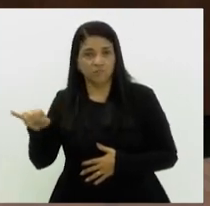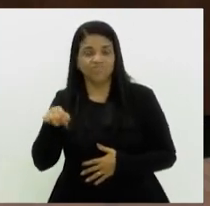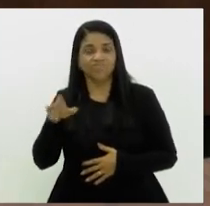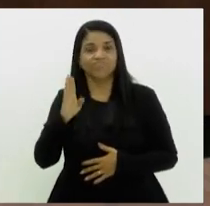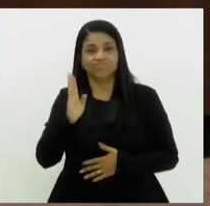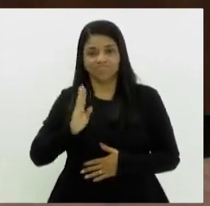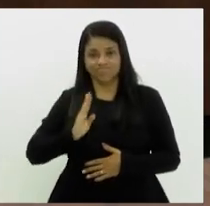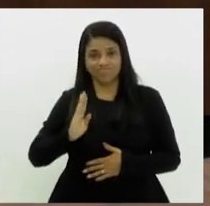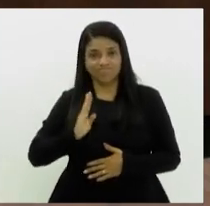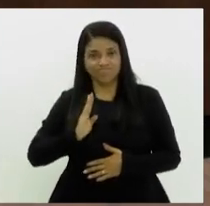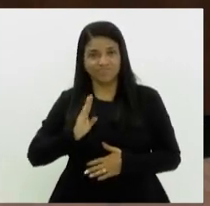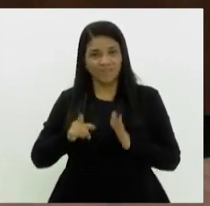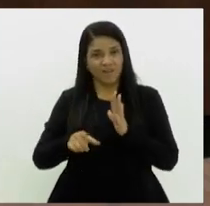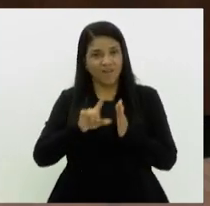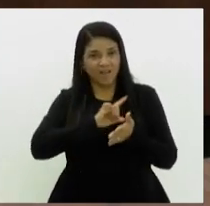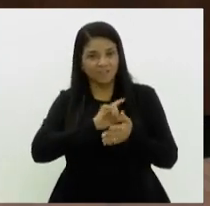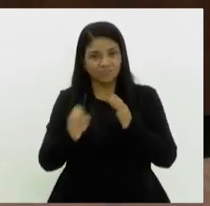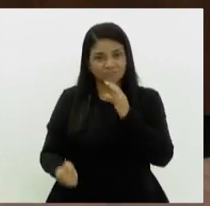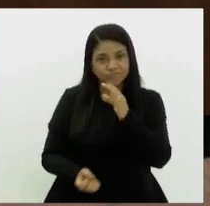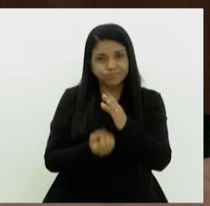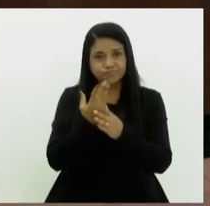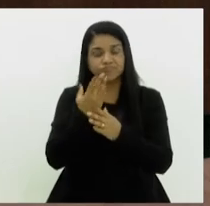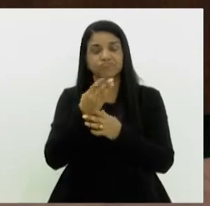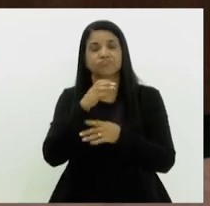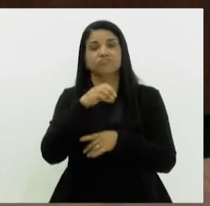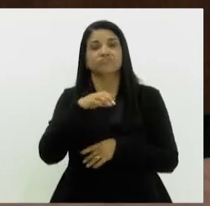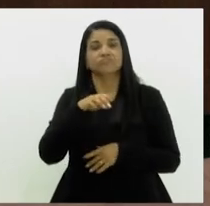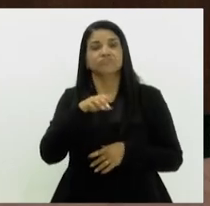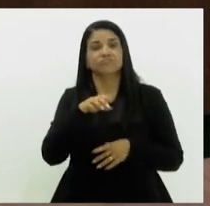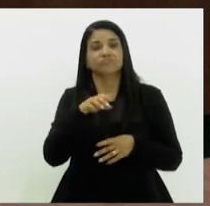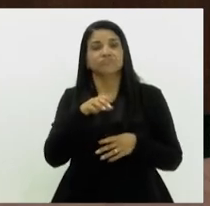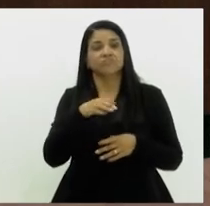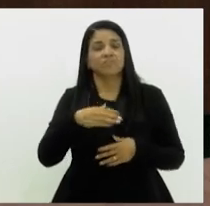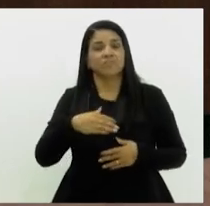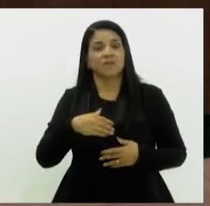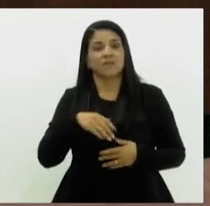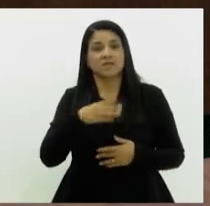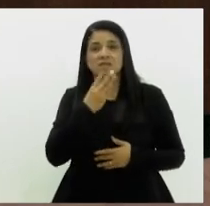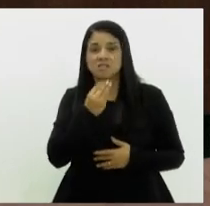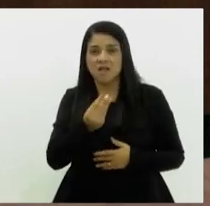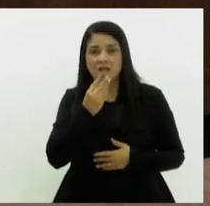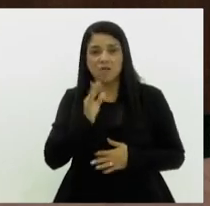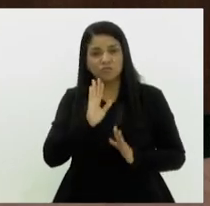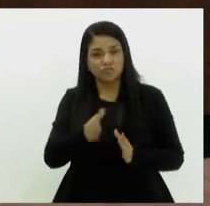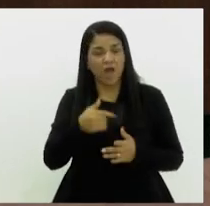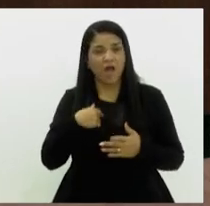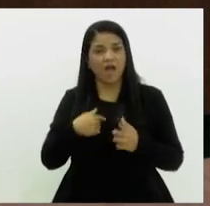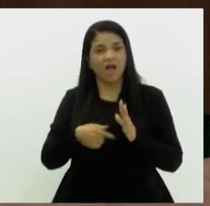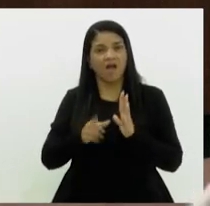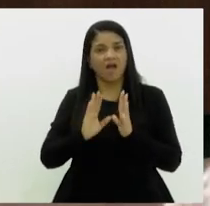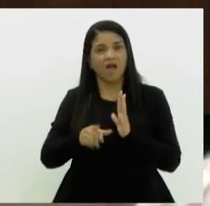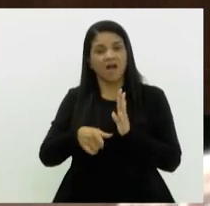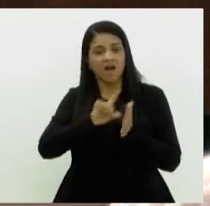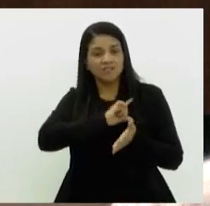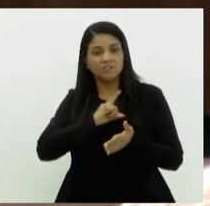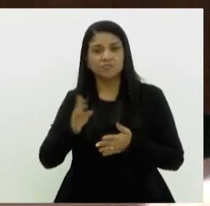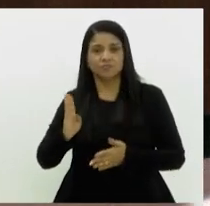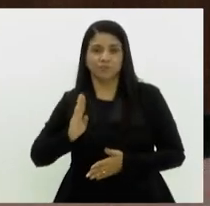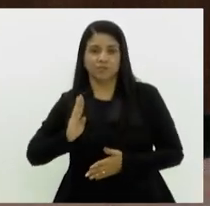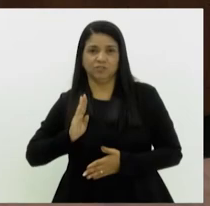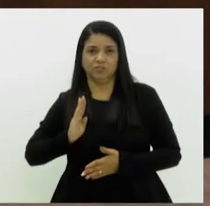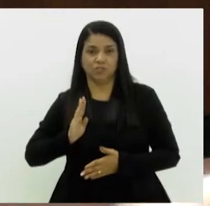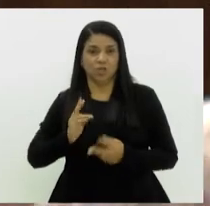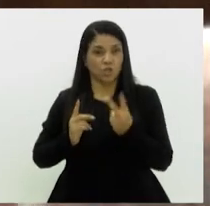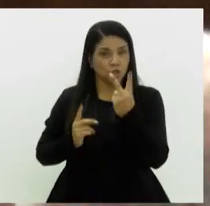ali anteriormente à criação do Estado de Israel, a Palestina já ali estava assentada. Por obviedade, estamos falando de dois